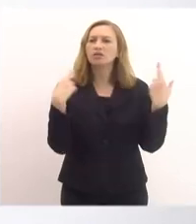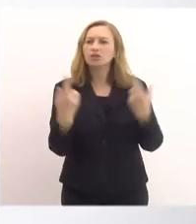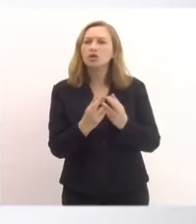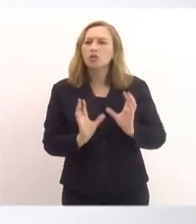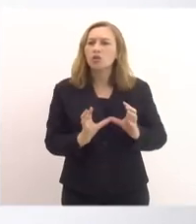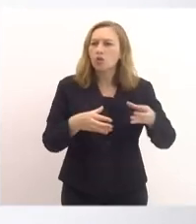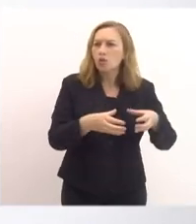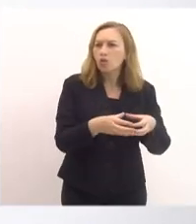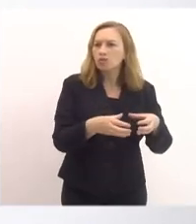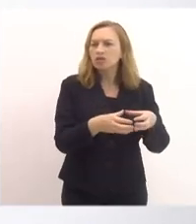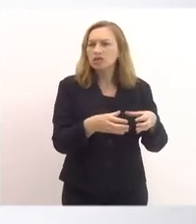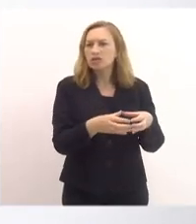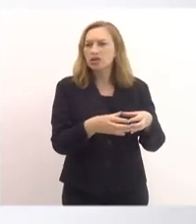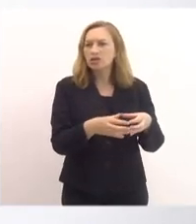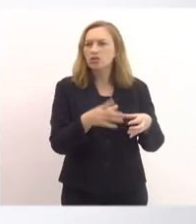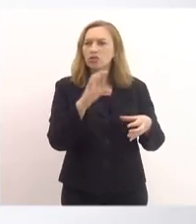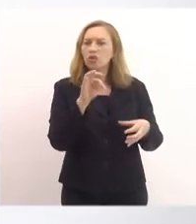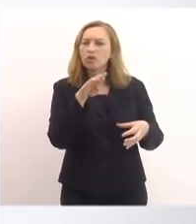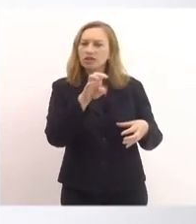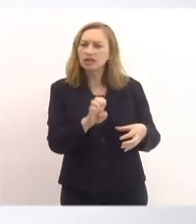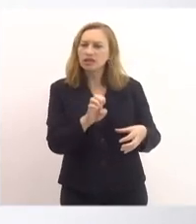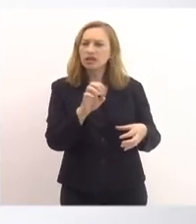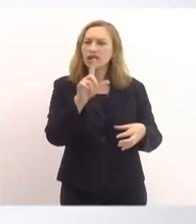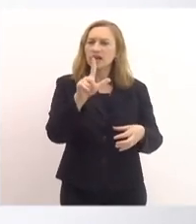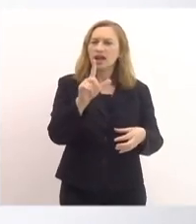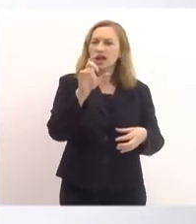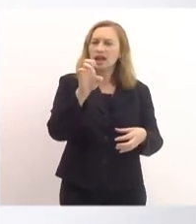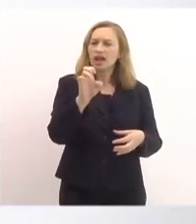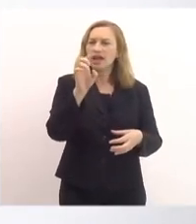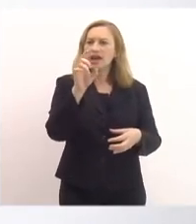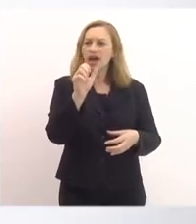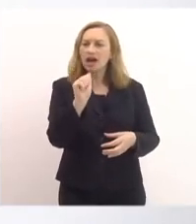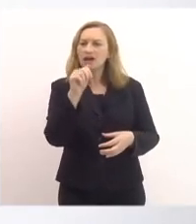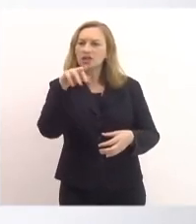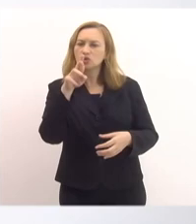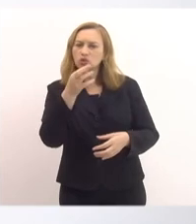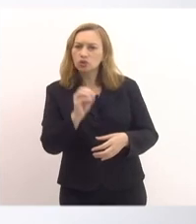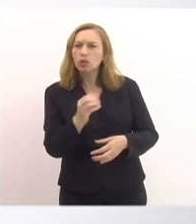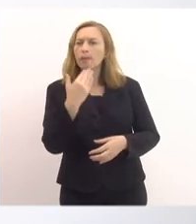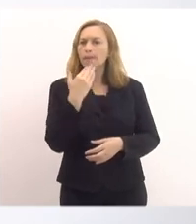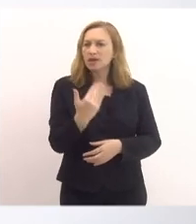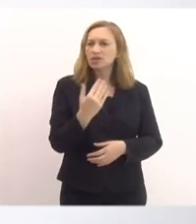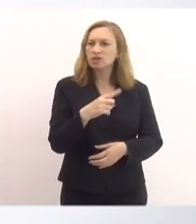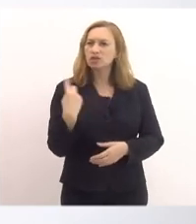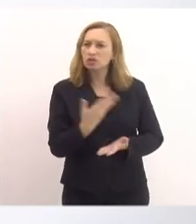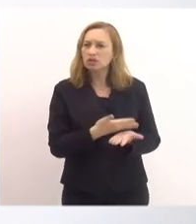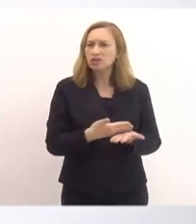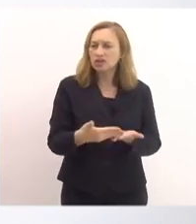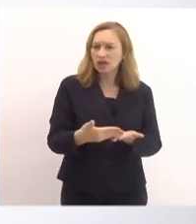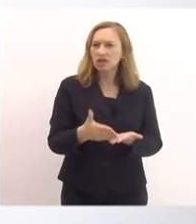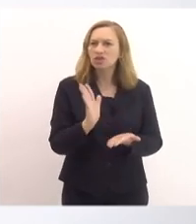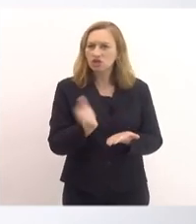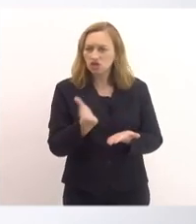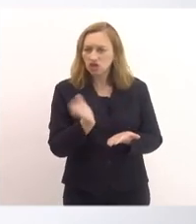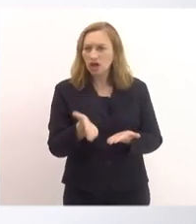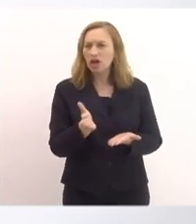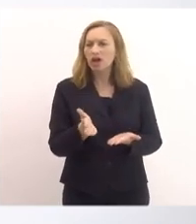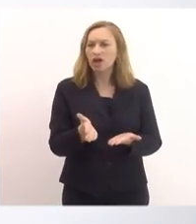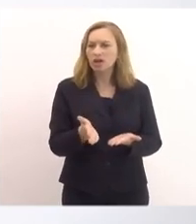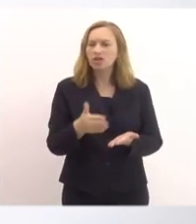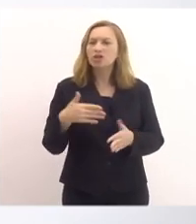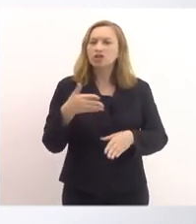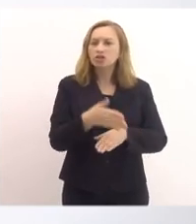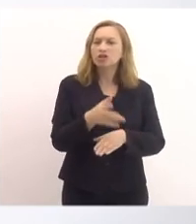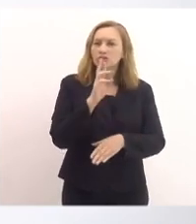comissão, o comandante Leandro Monteiro recebeu, e ele pediu que a gente iniciasse esse processo. Já iniciou esse processo, tivemos